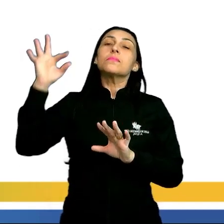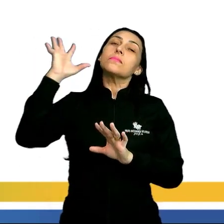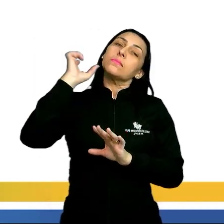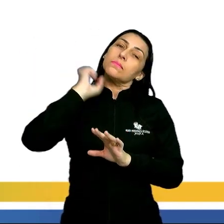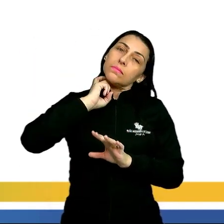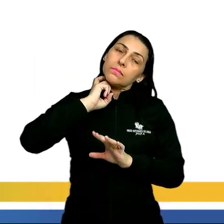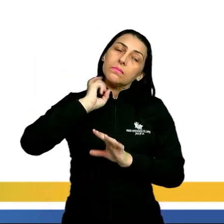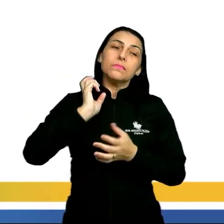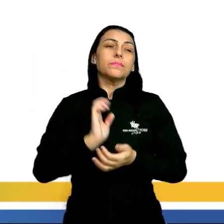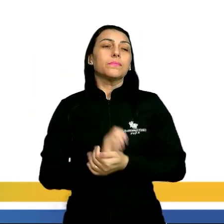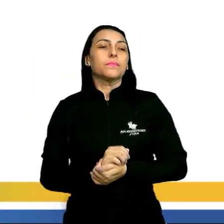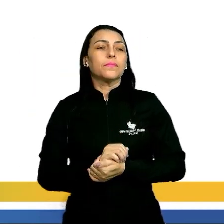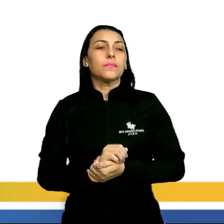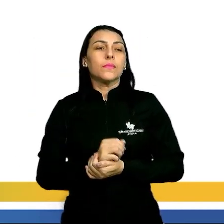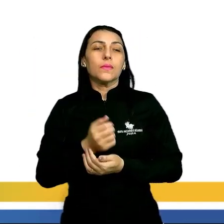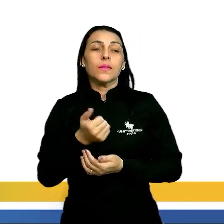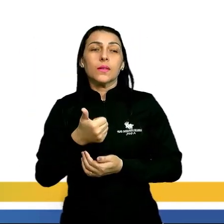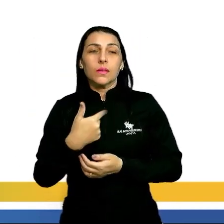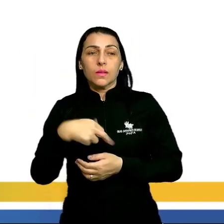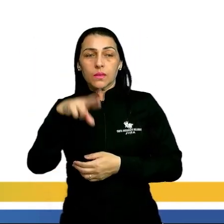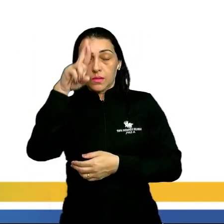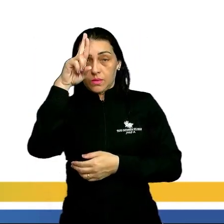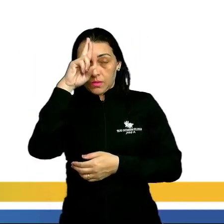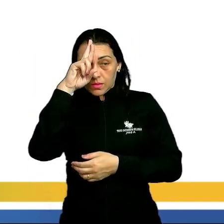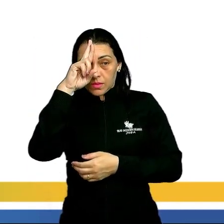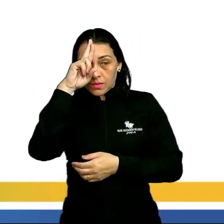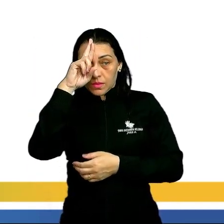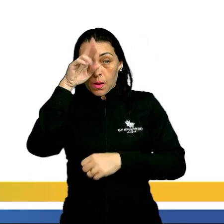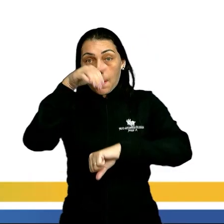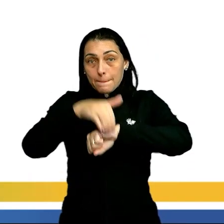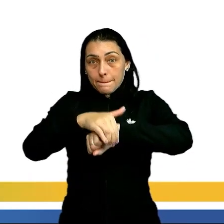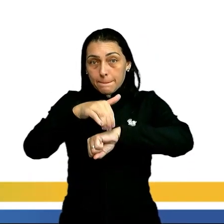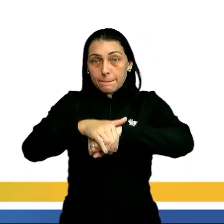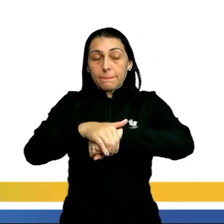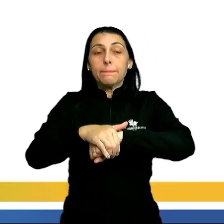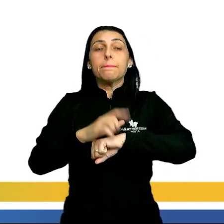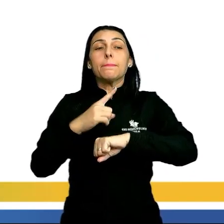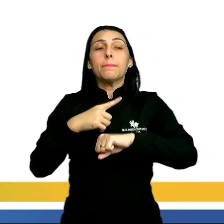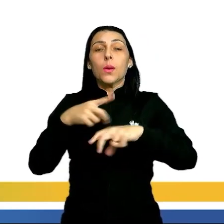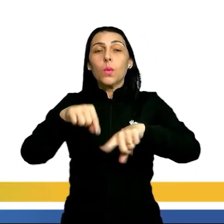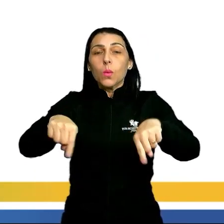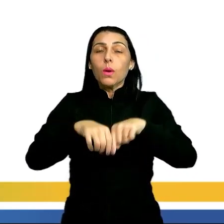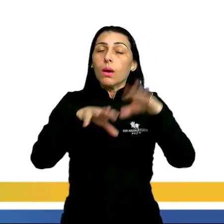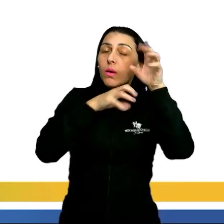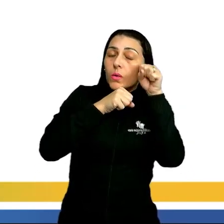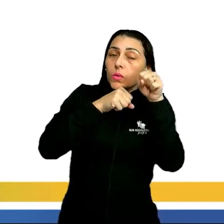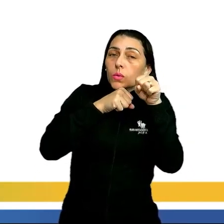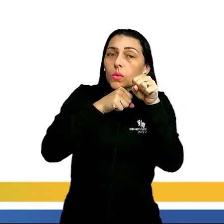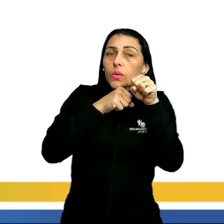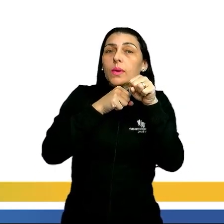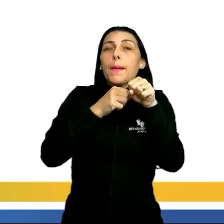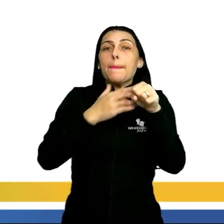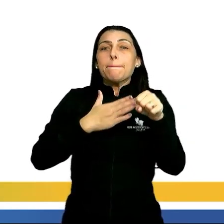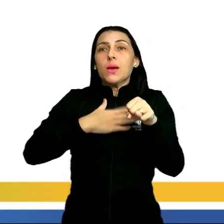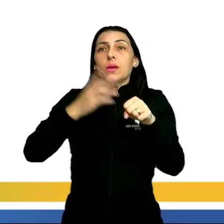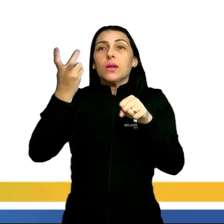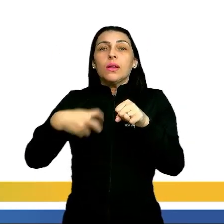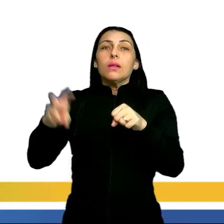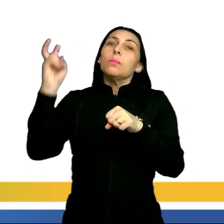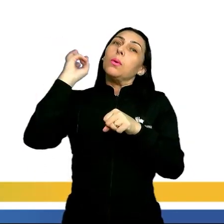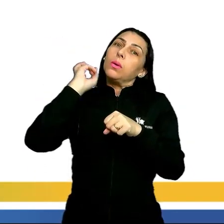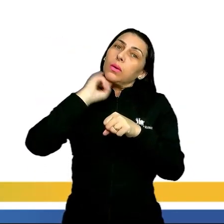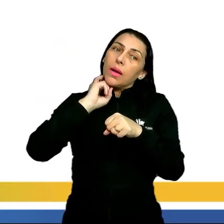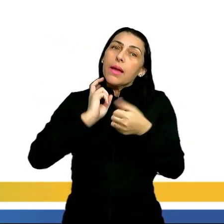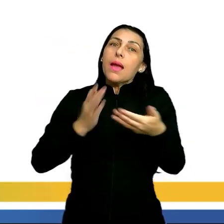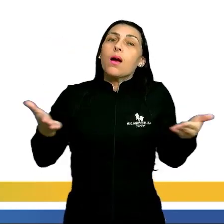Morcego. Meia-noite. Ao meu quarto me recolho. Meu Deus, e este morcego?